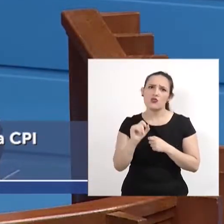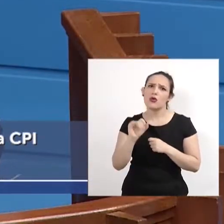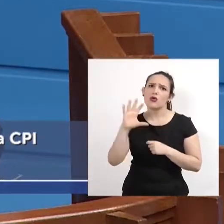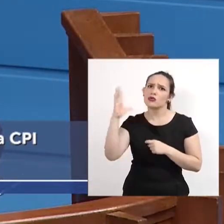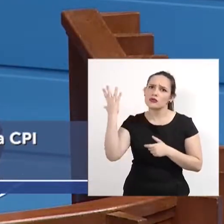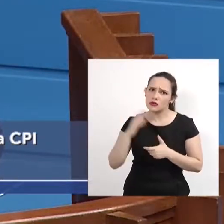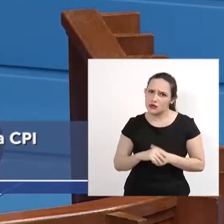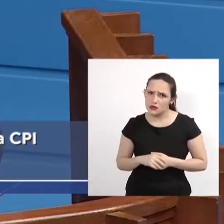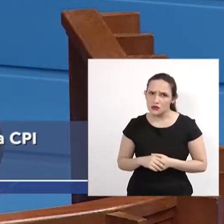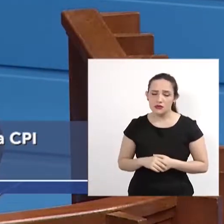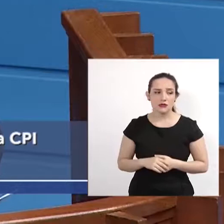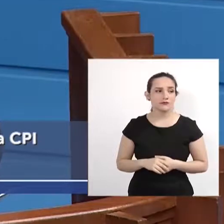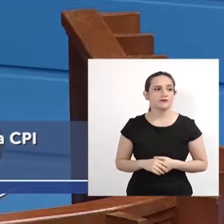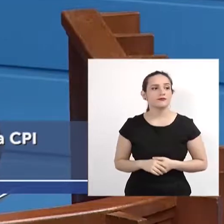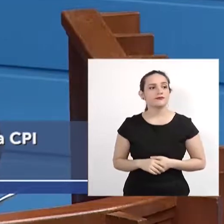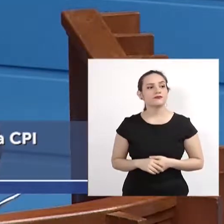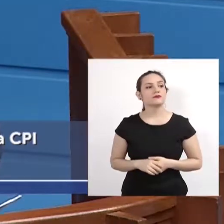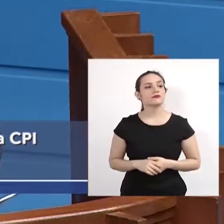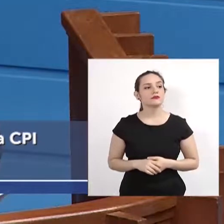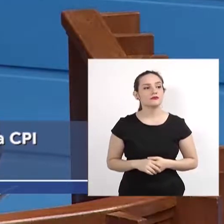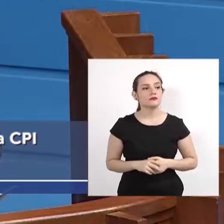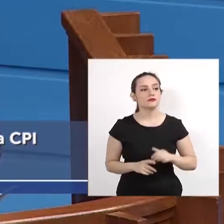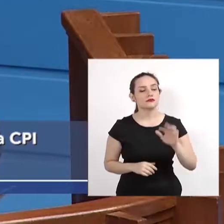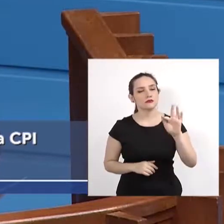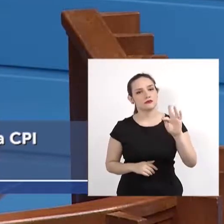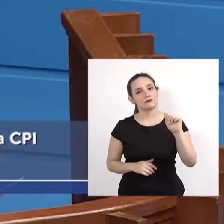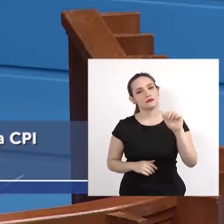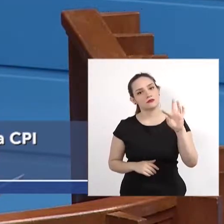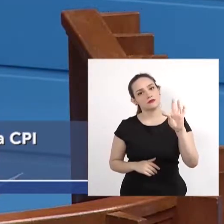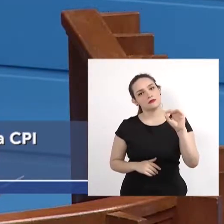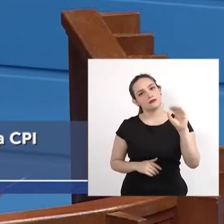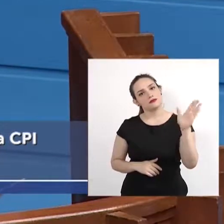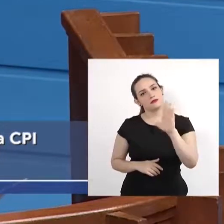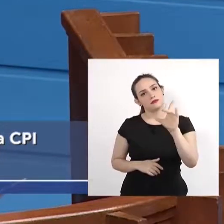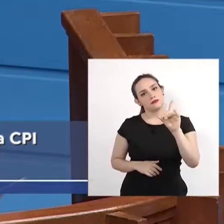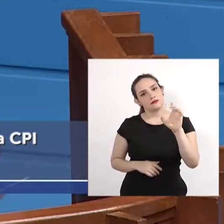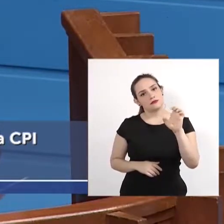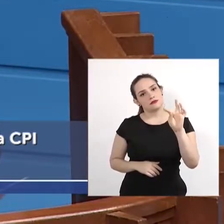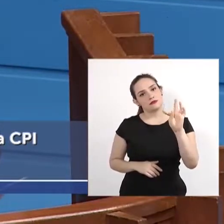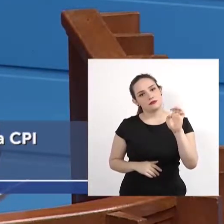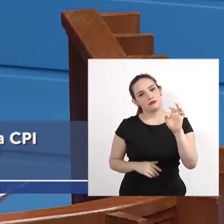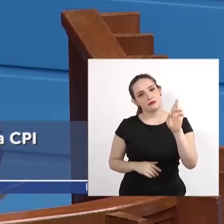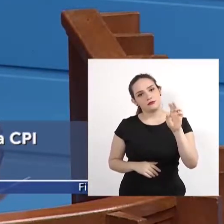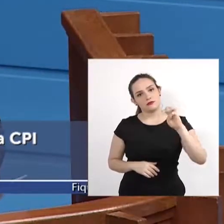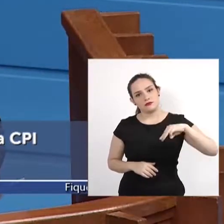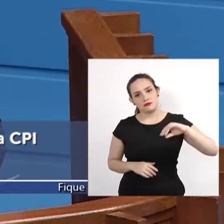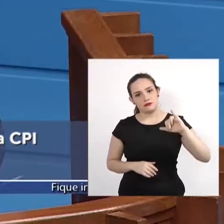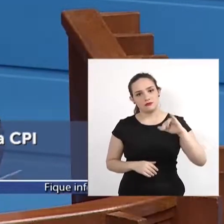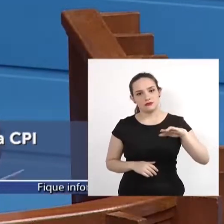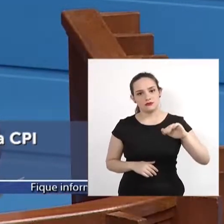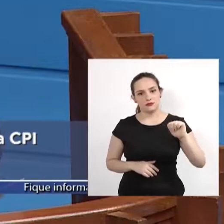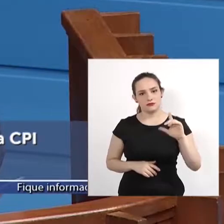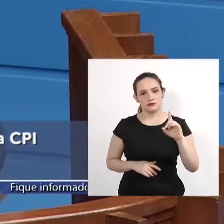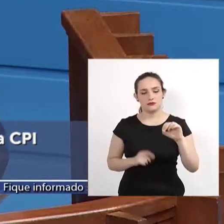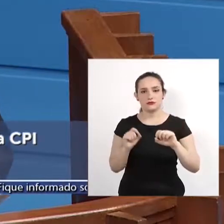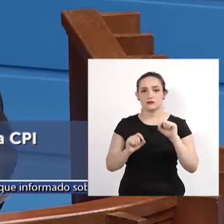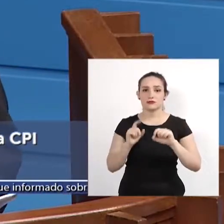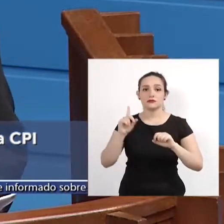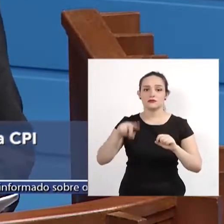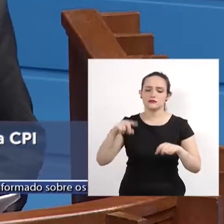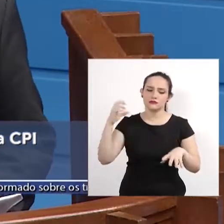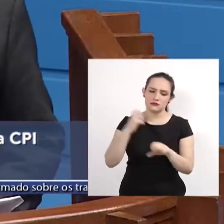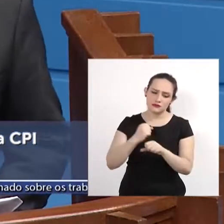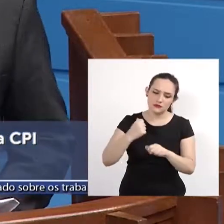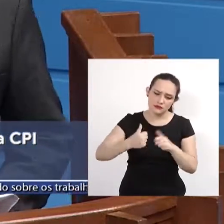Então, o fato determinado é principalmente verificar a questão da medição da energia, dos medidores de